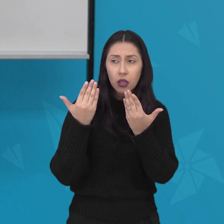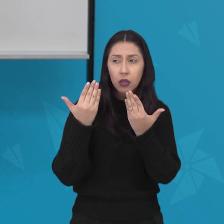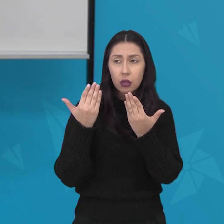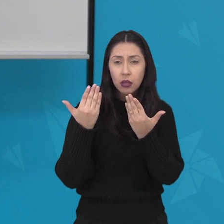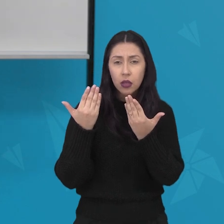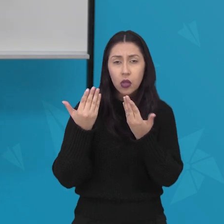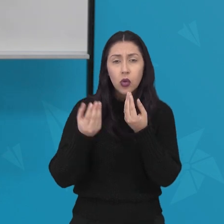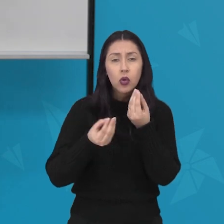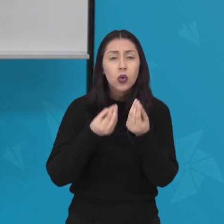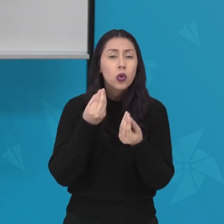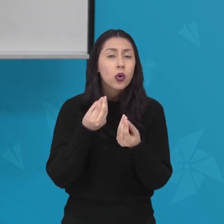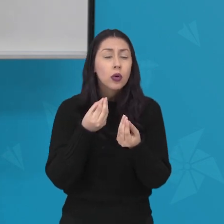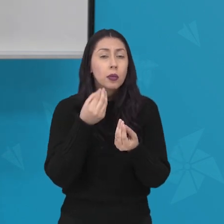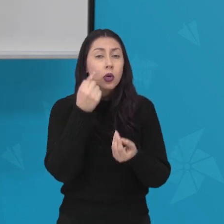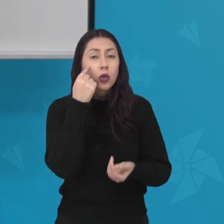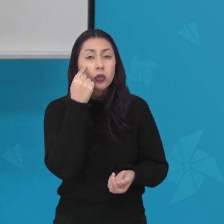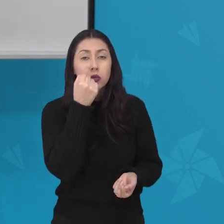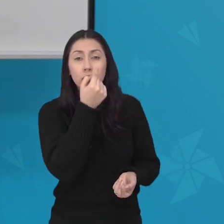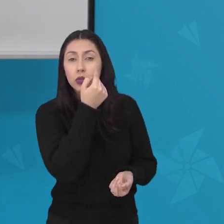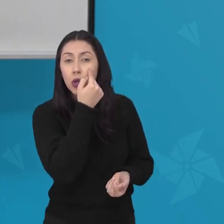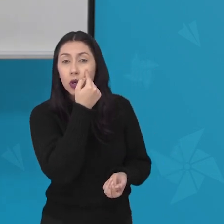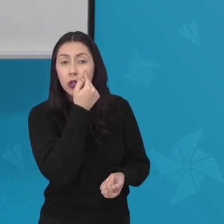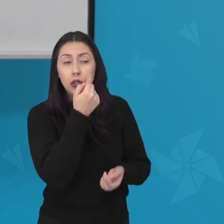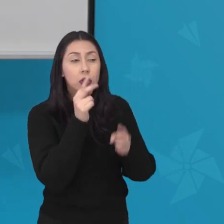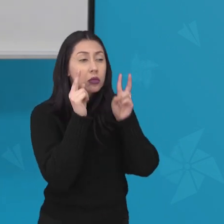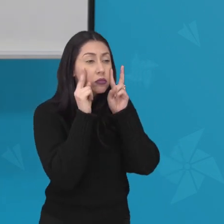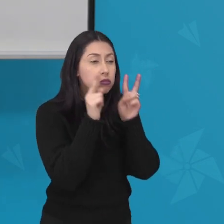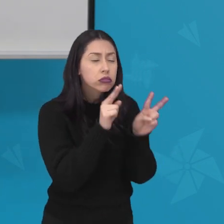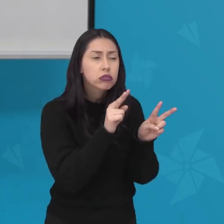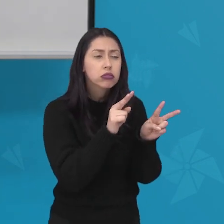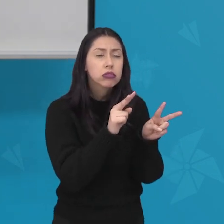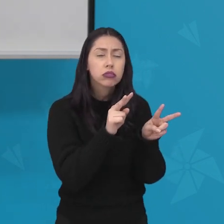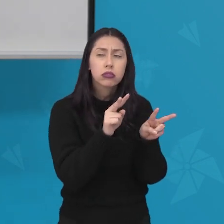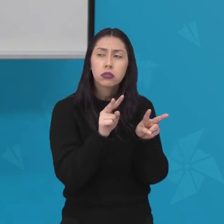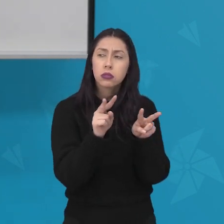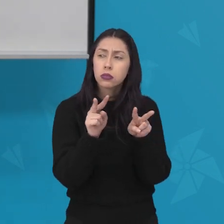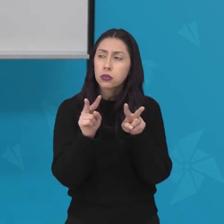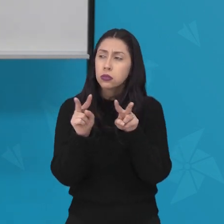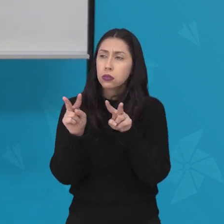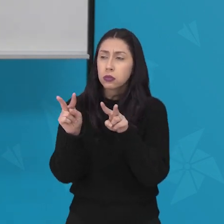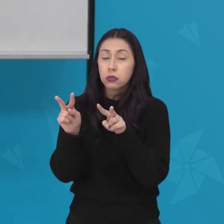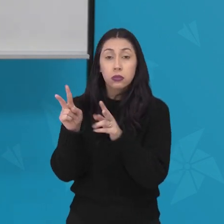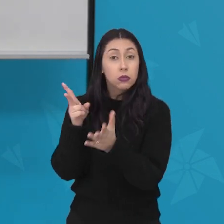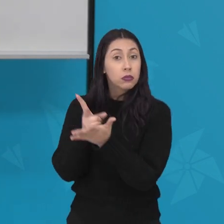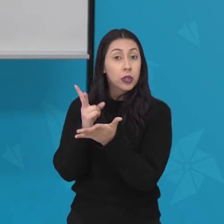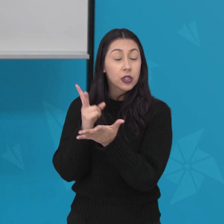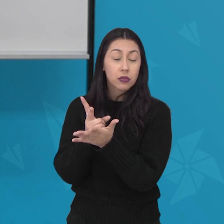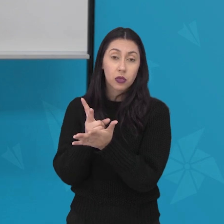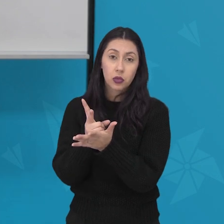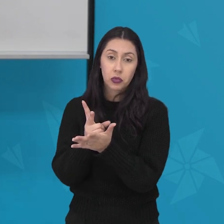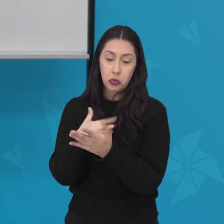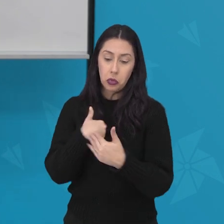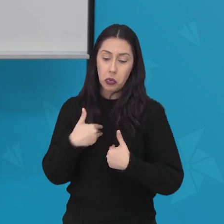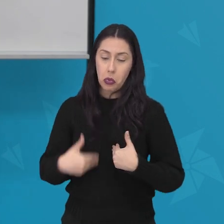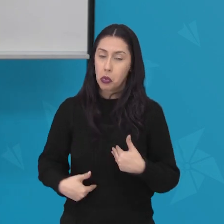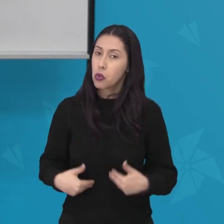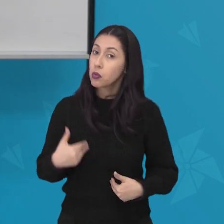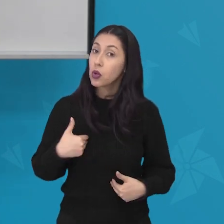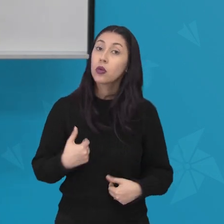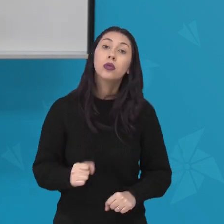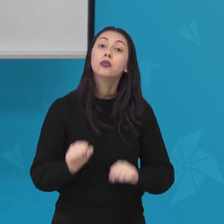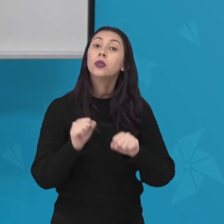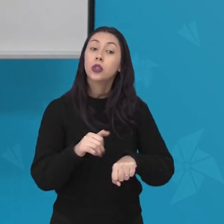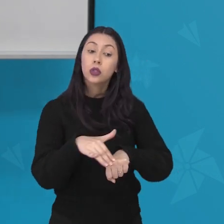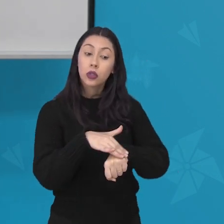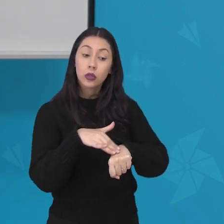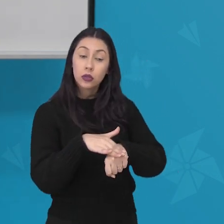olhos estão organizados e estruturados, até mesmo biologicamente. Você pode